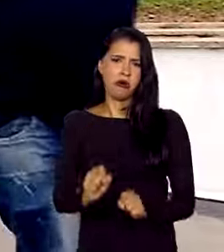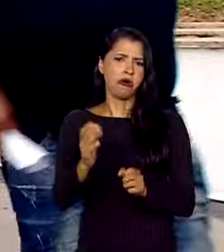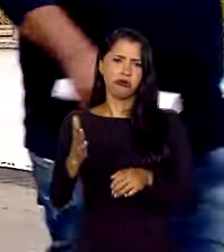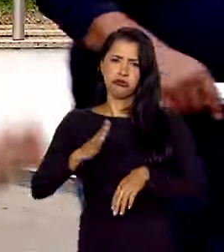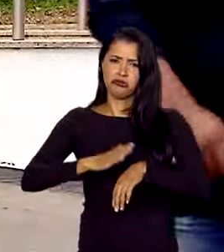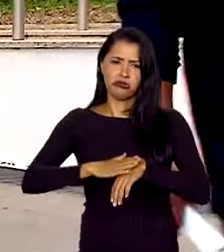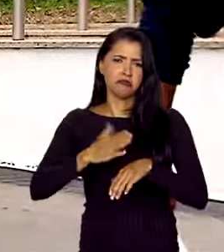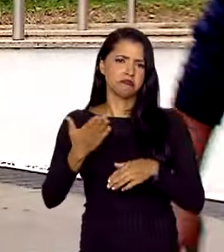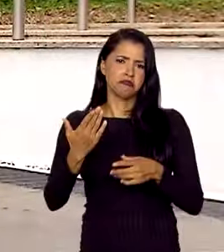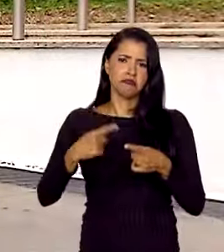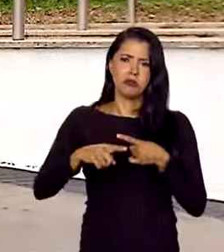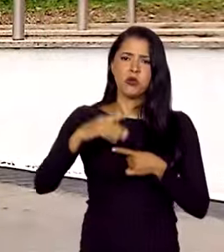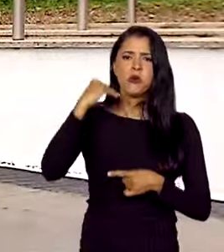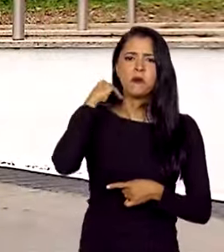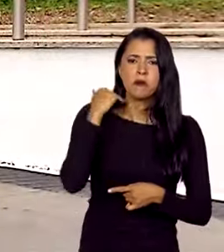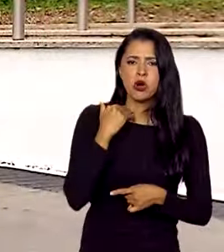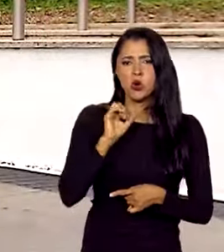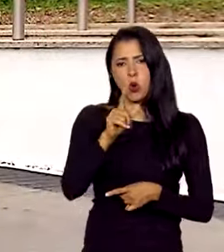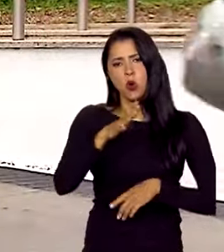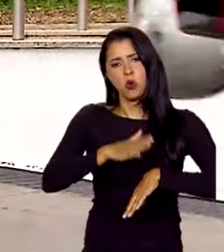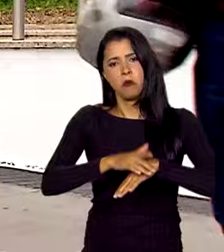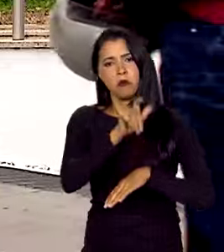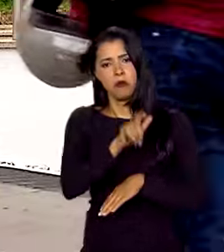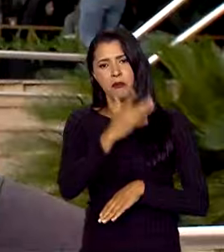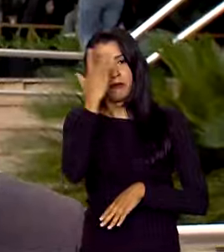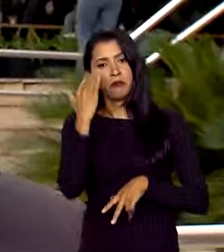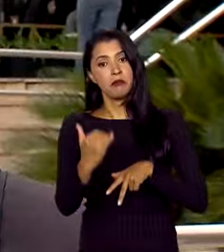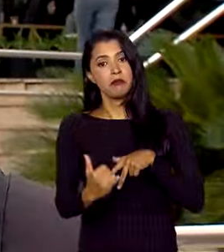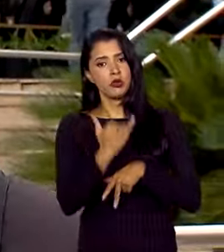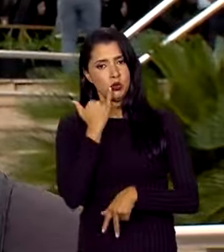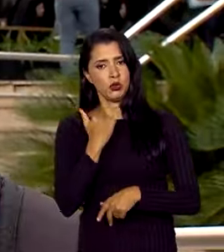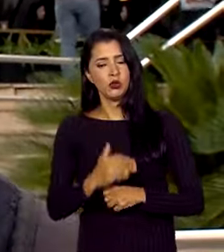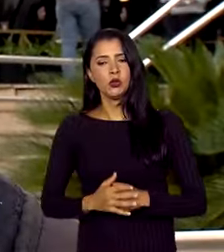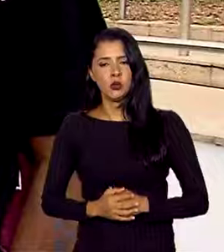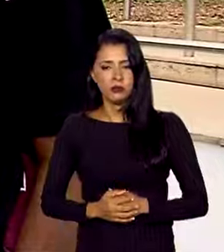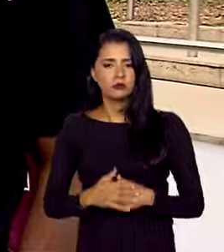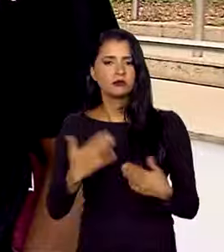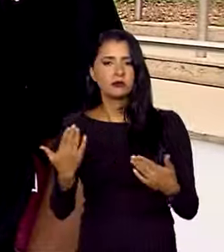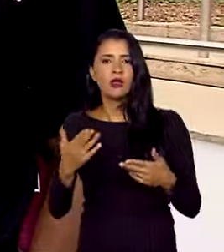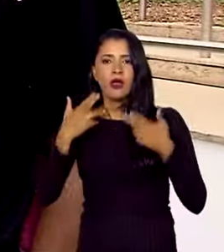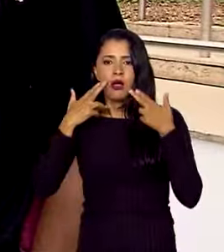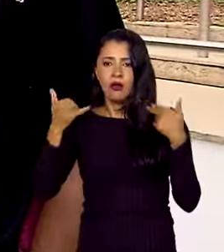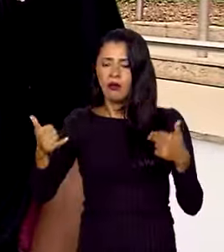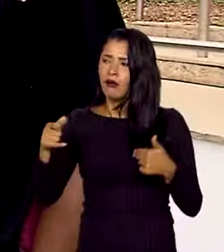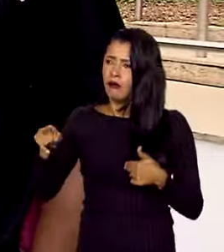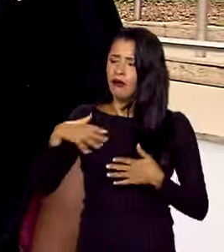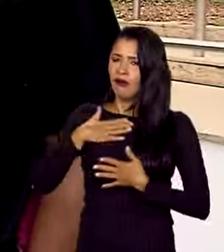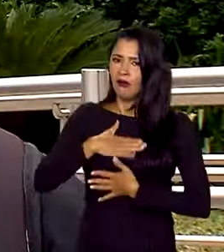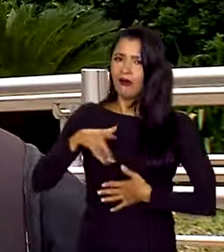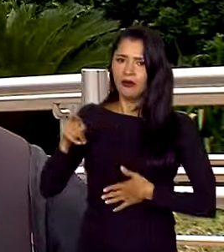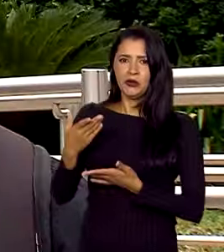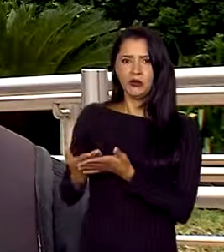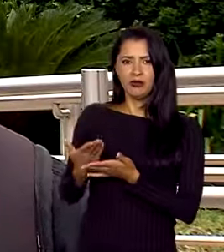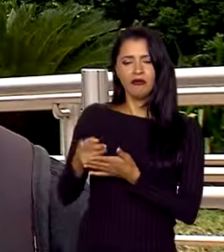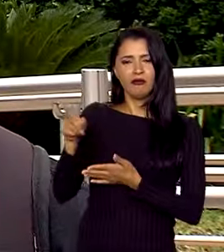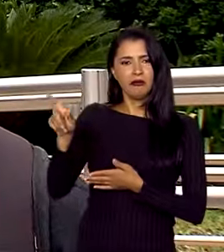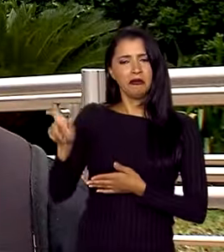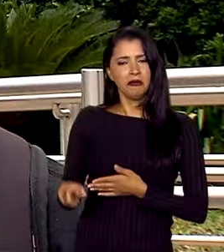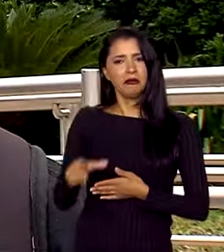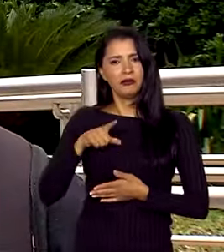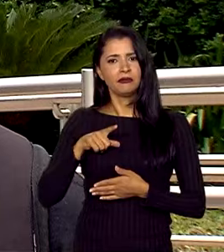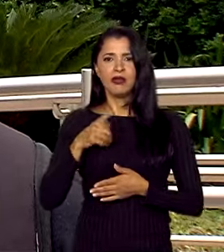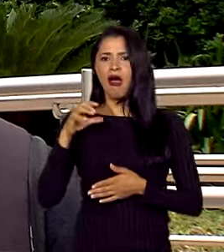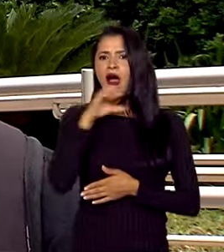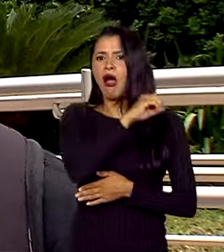acionado tanto pelo banco como pela vítima. A novidade agradou esse estudante. Muito menos